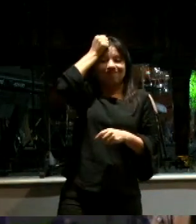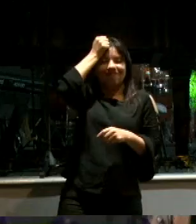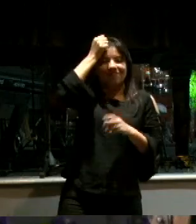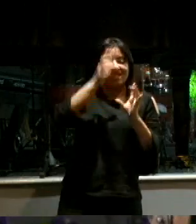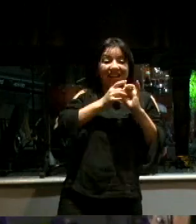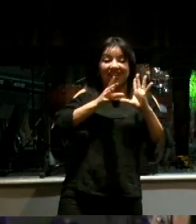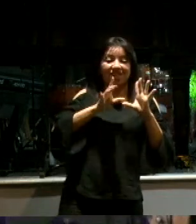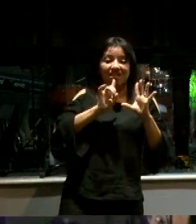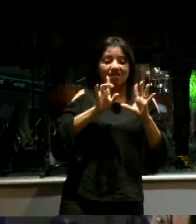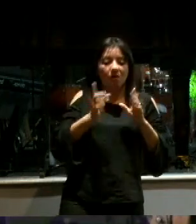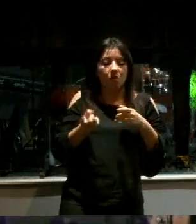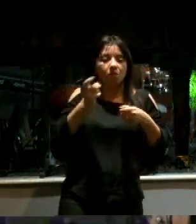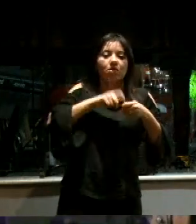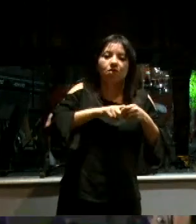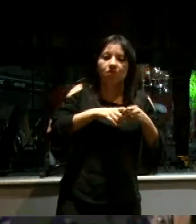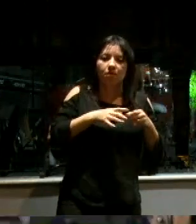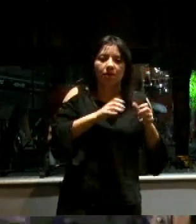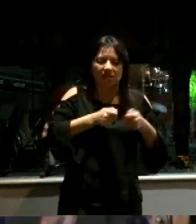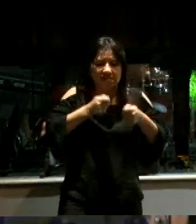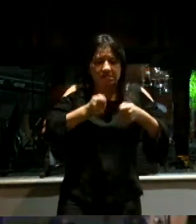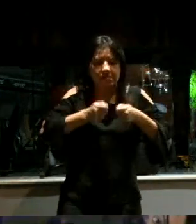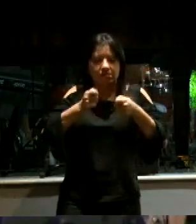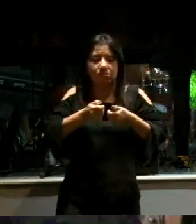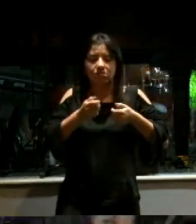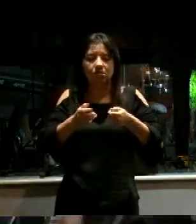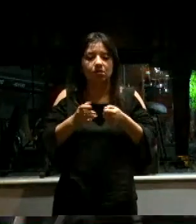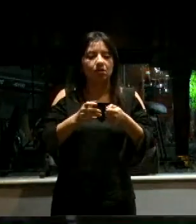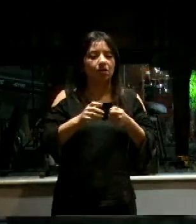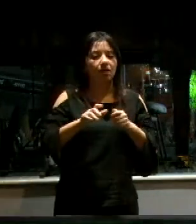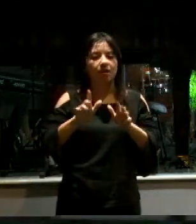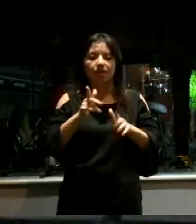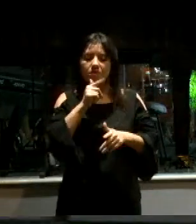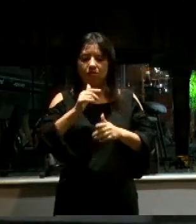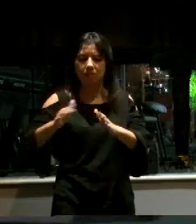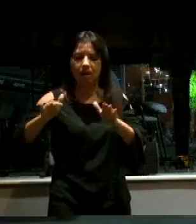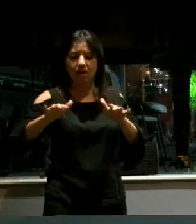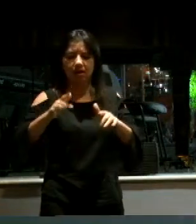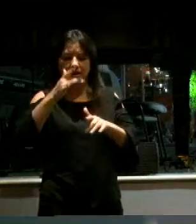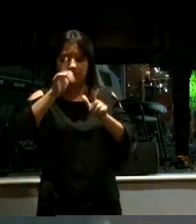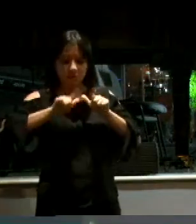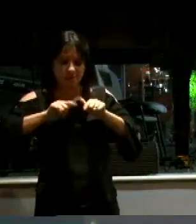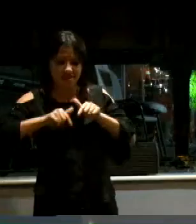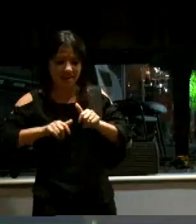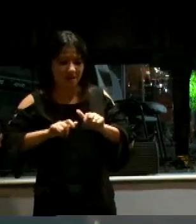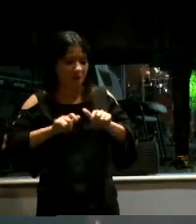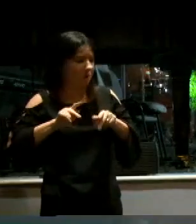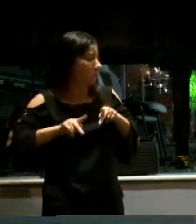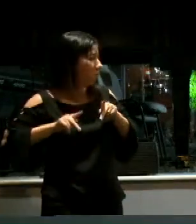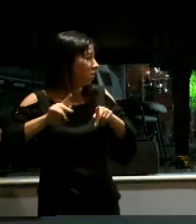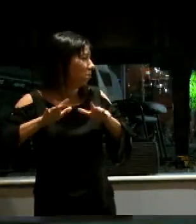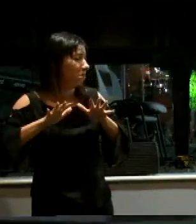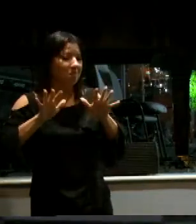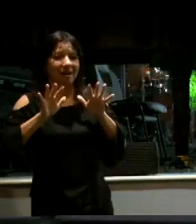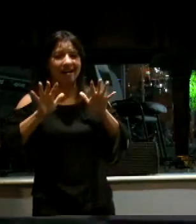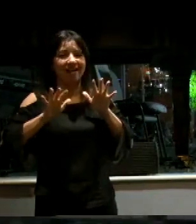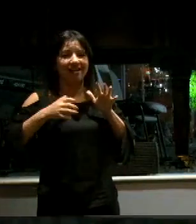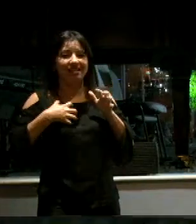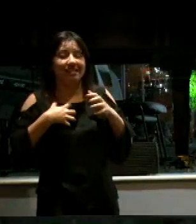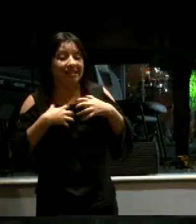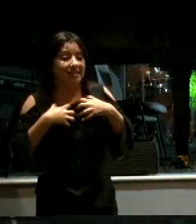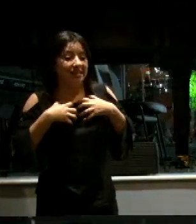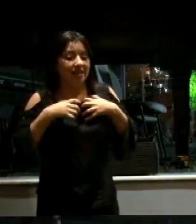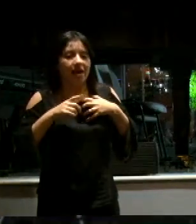pés enxutos. E os exércitos de faraó entram atrás e são engolidos pelo